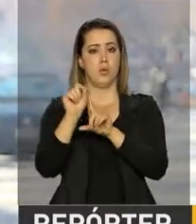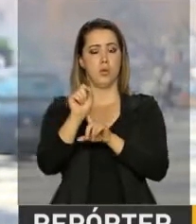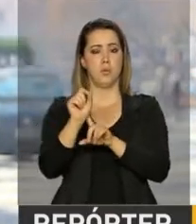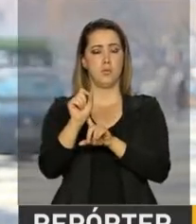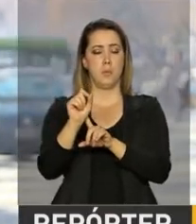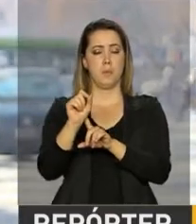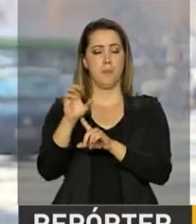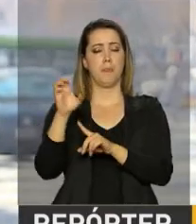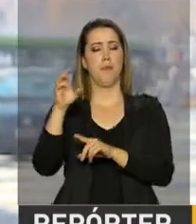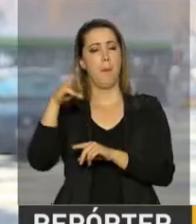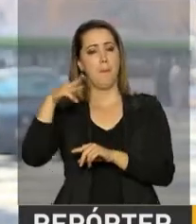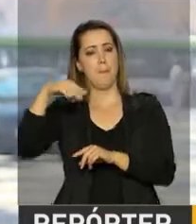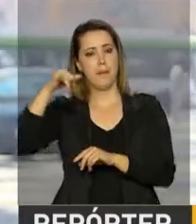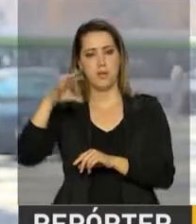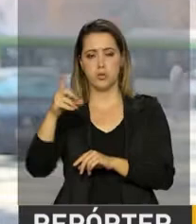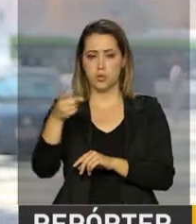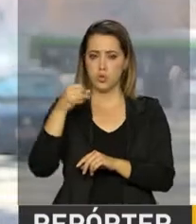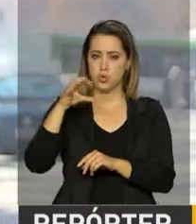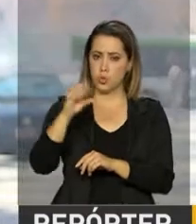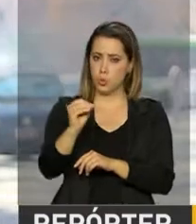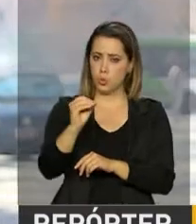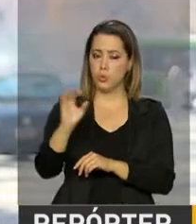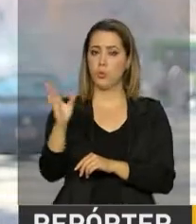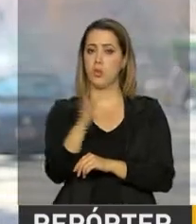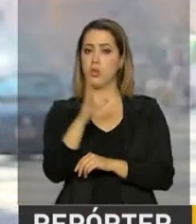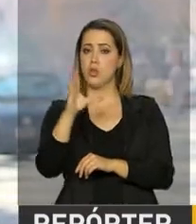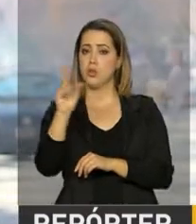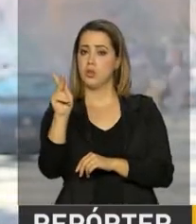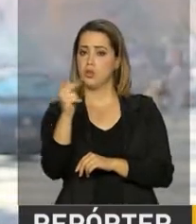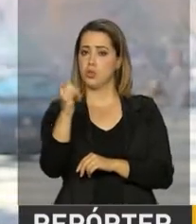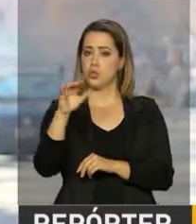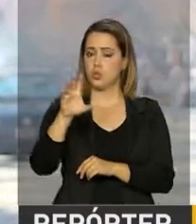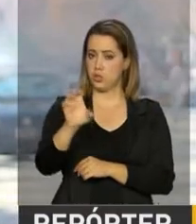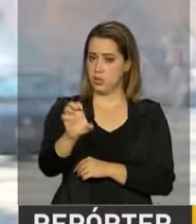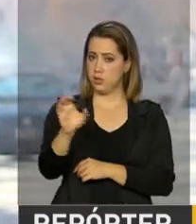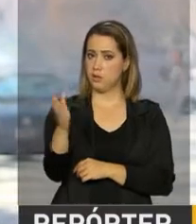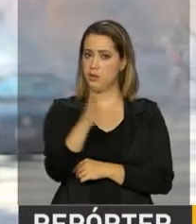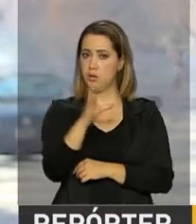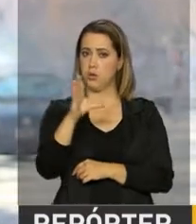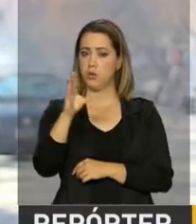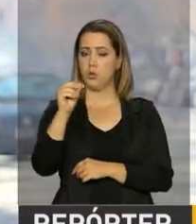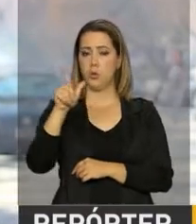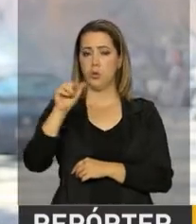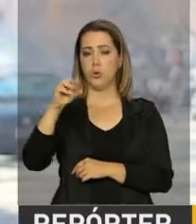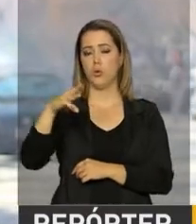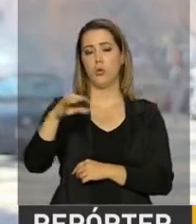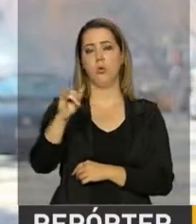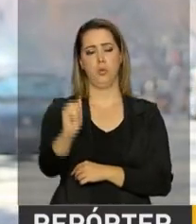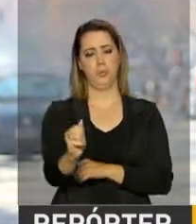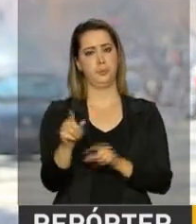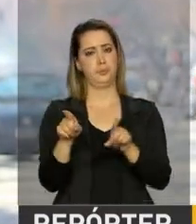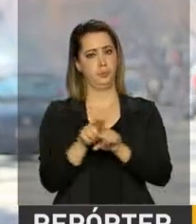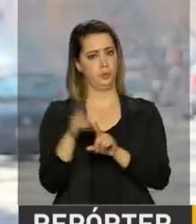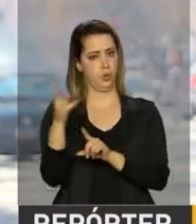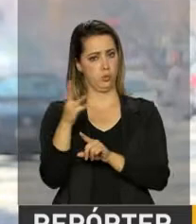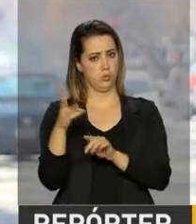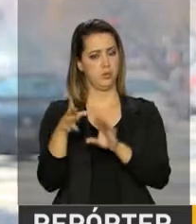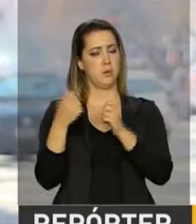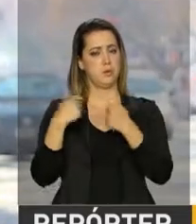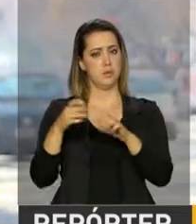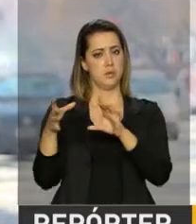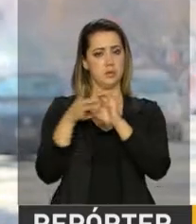colômbia e peru para uma maior integração comercial a situação política econômica e social da venezuela que foi